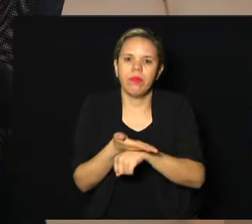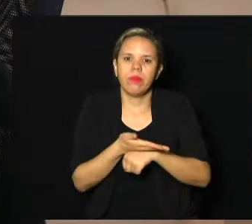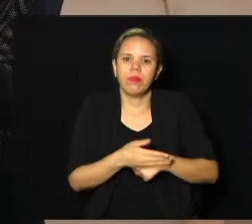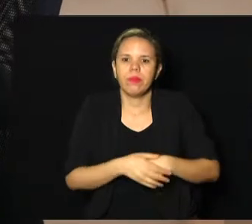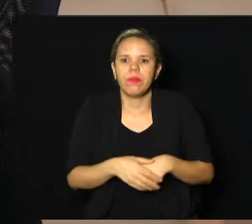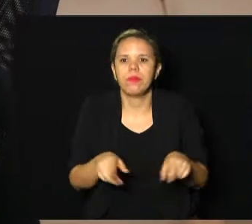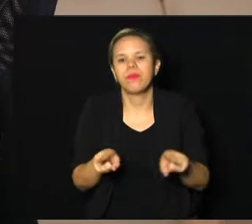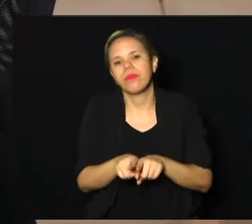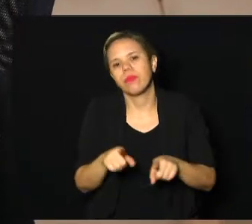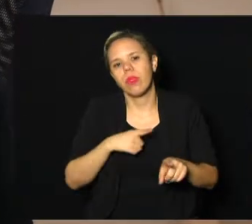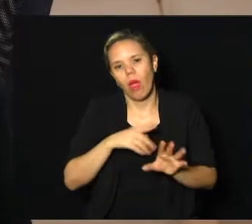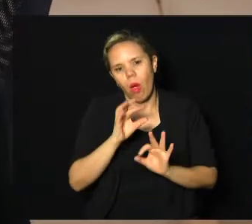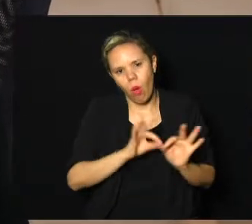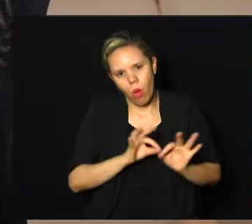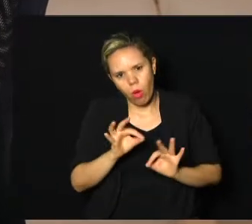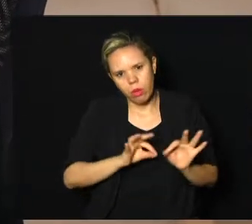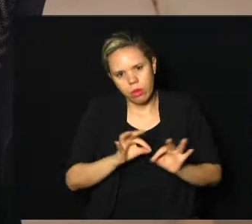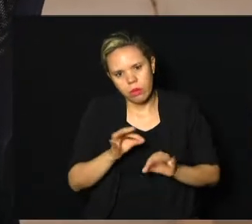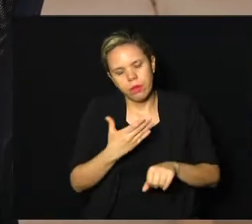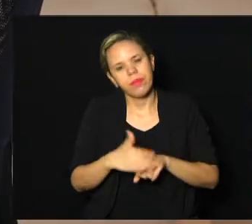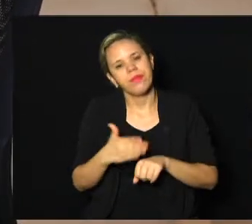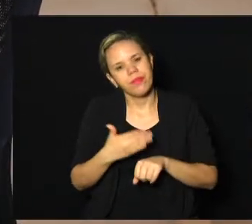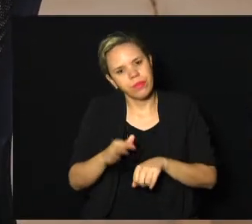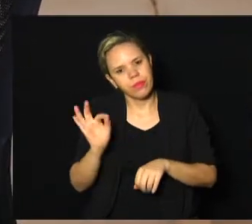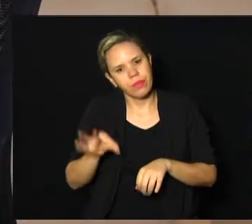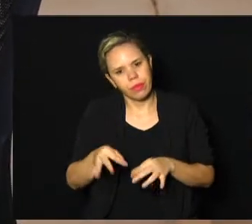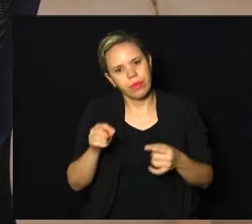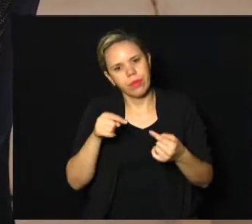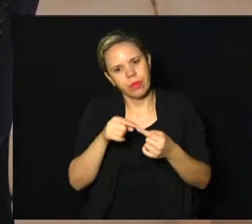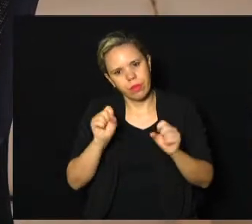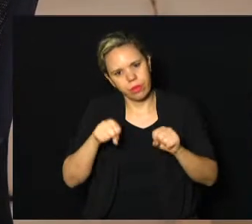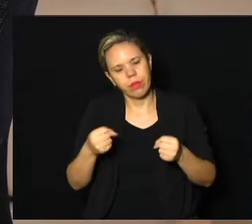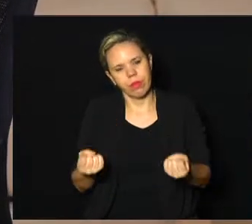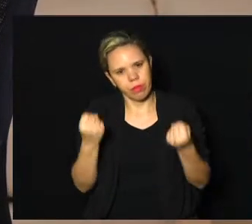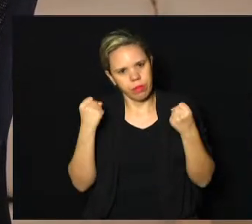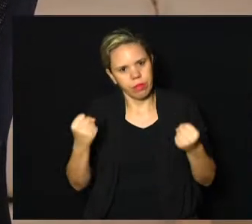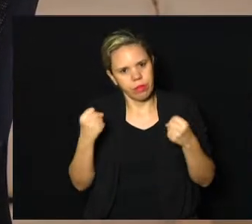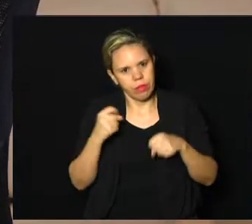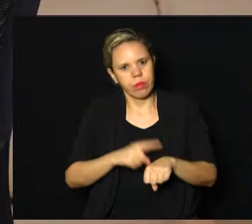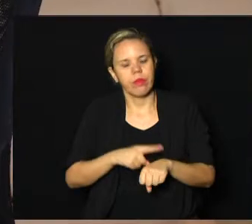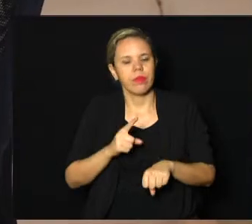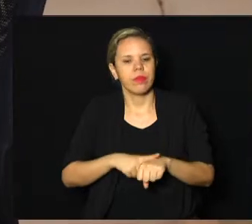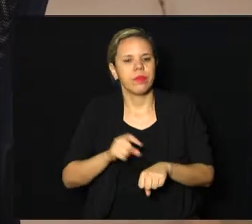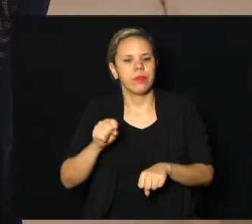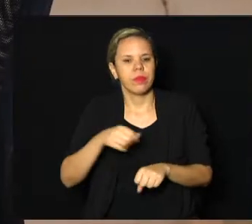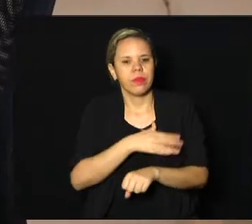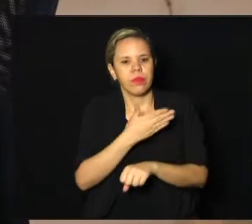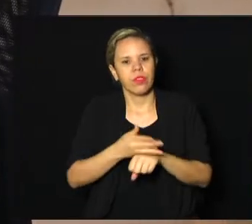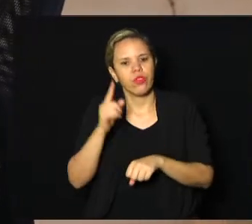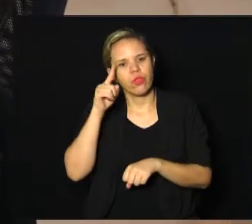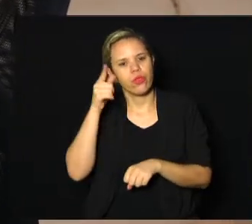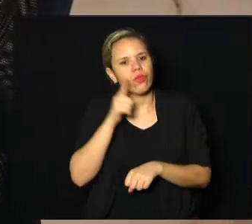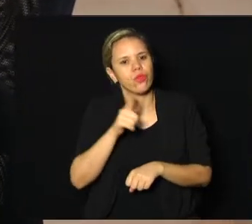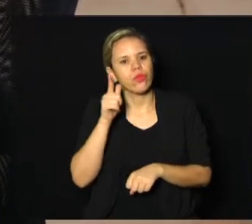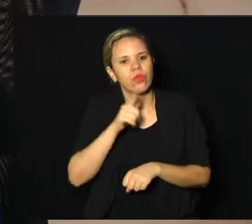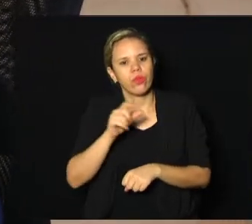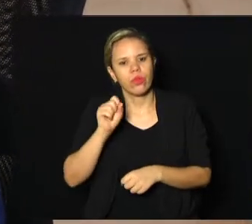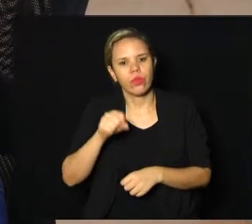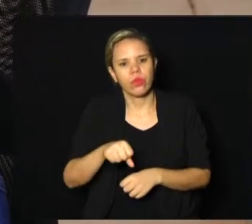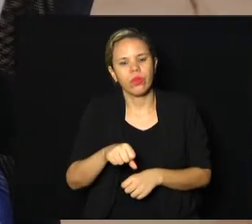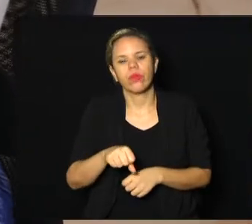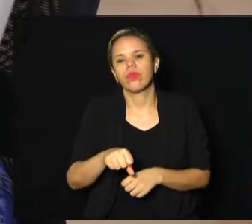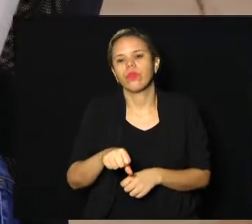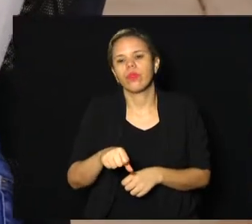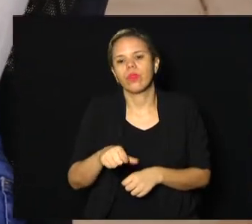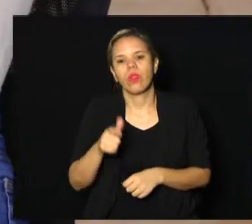mas também ter uma organização de treino mesmo, de atividade física mesmo, reservar algum horário do dia para que você consiga de fato oxigenar